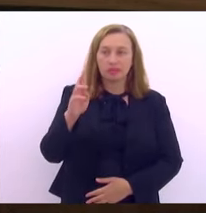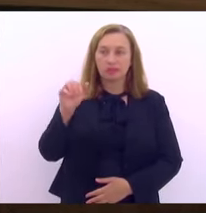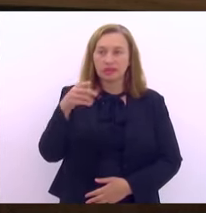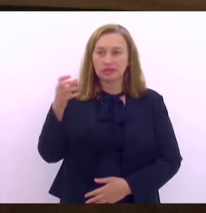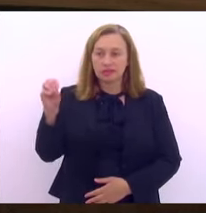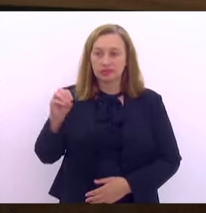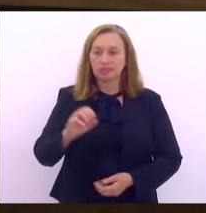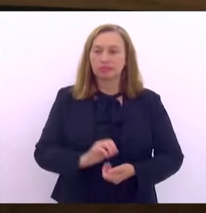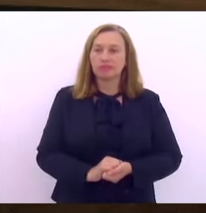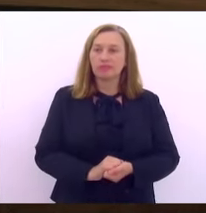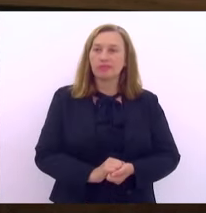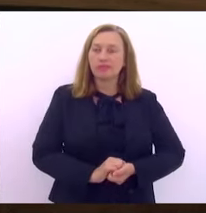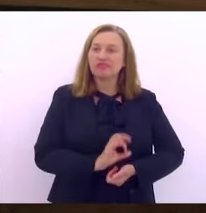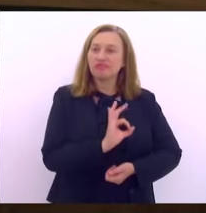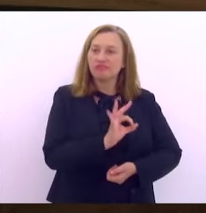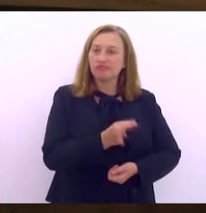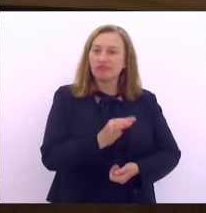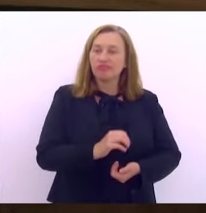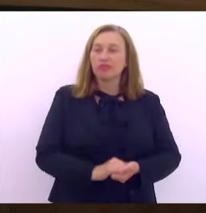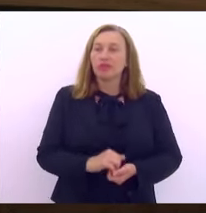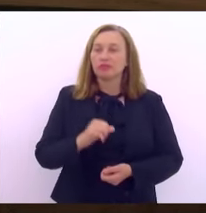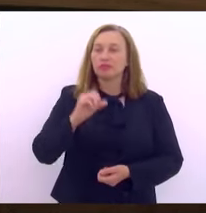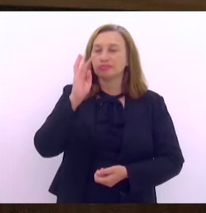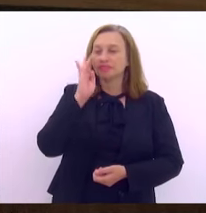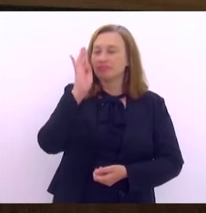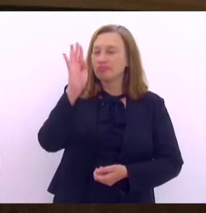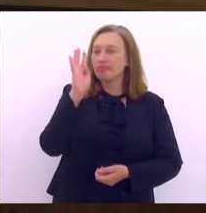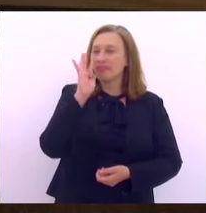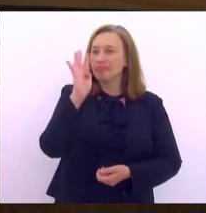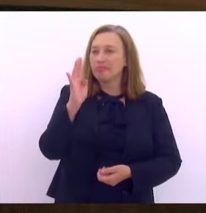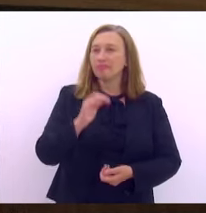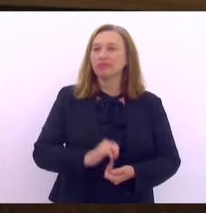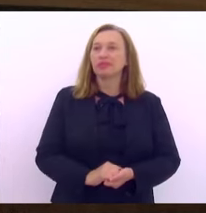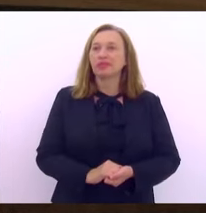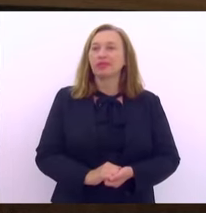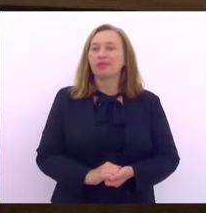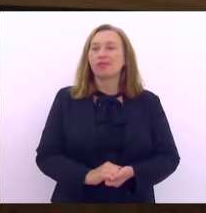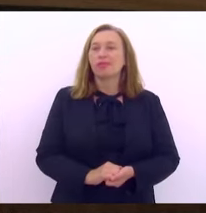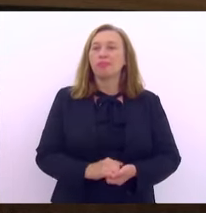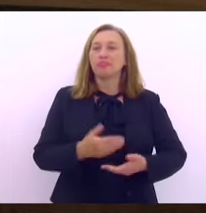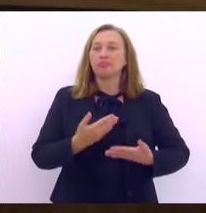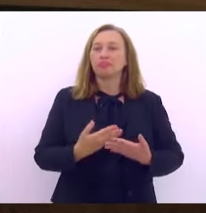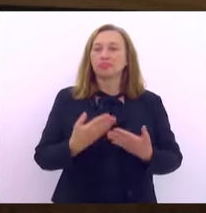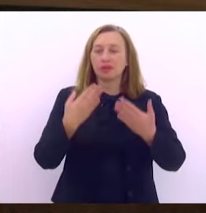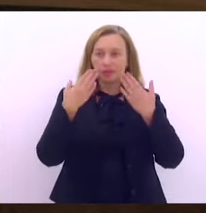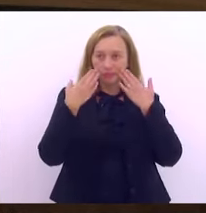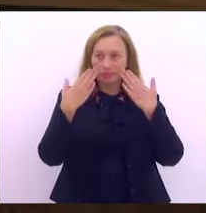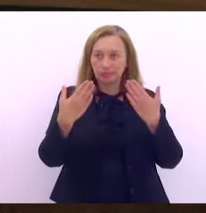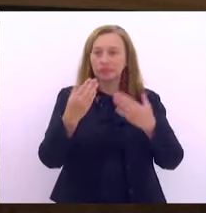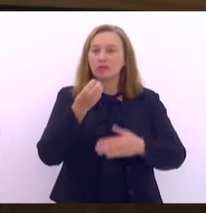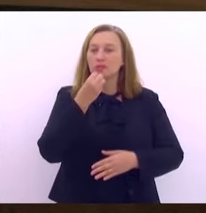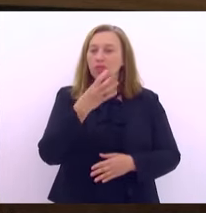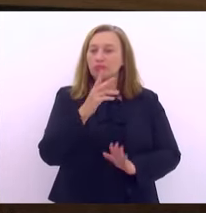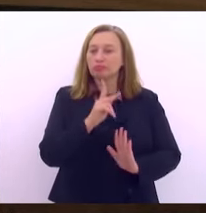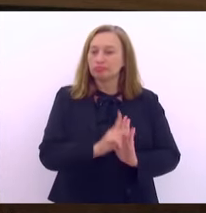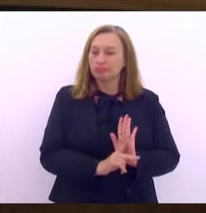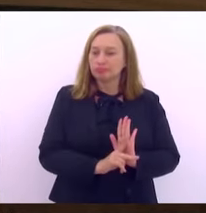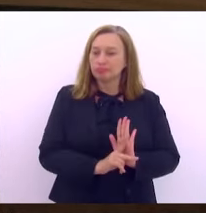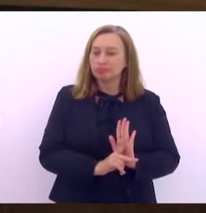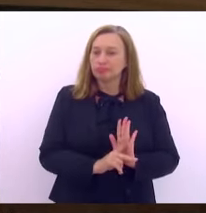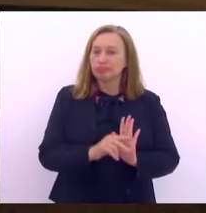possivelmente, teve um sonho premonitório e apresentou este bom projeto